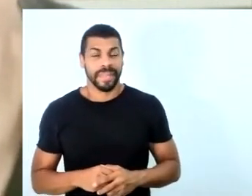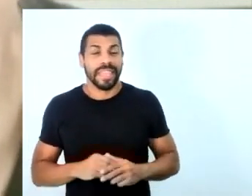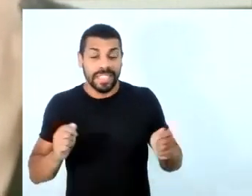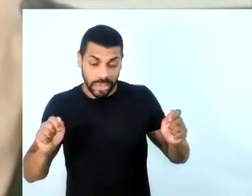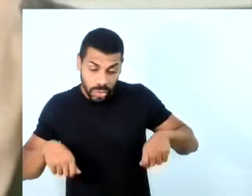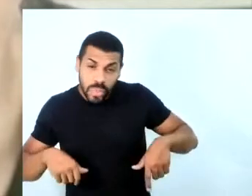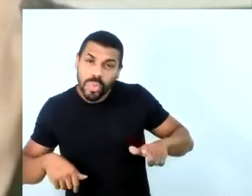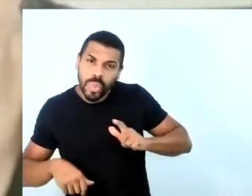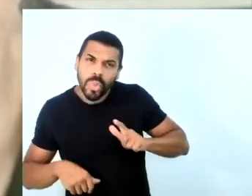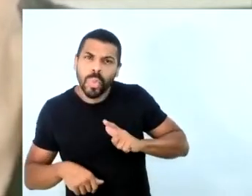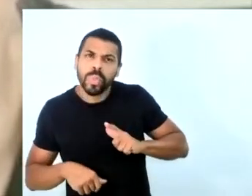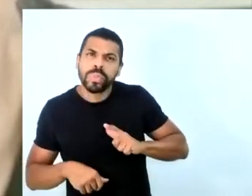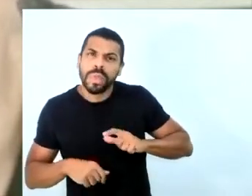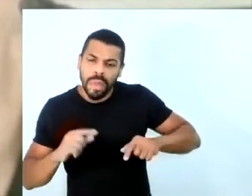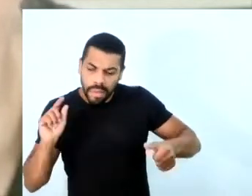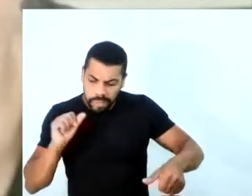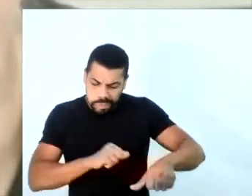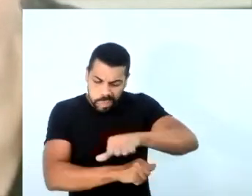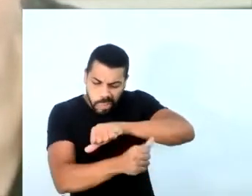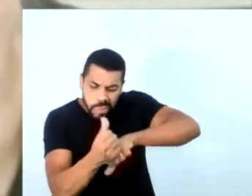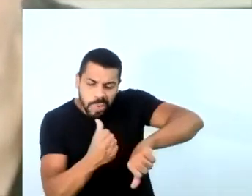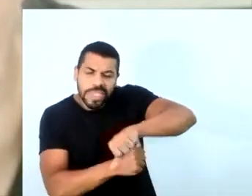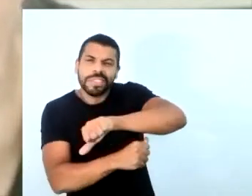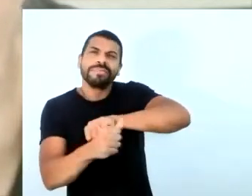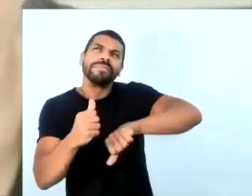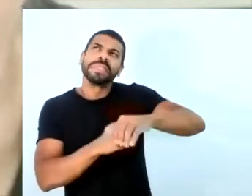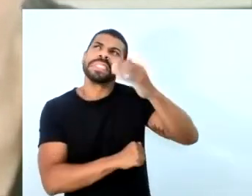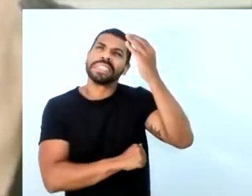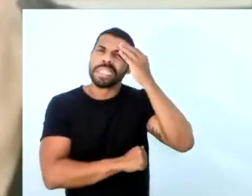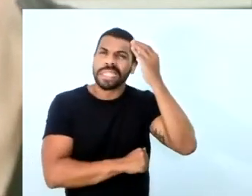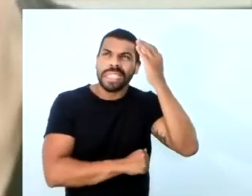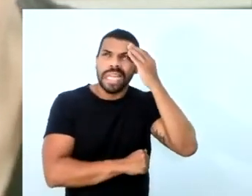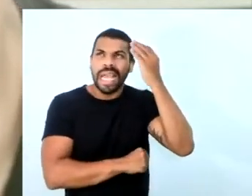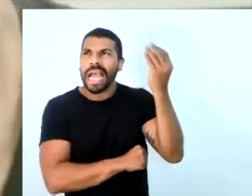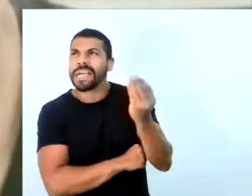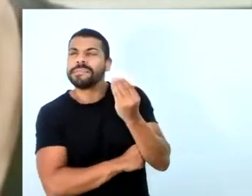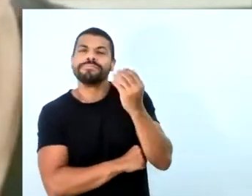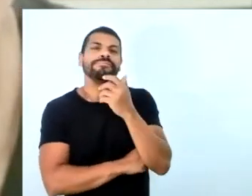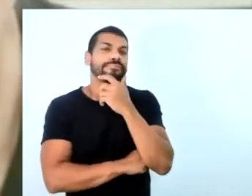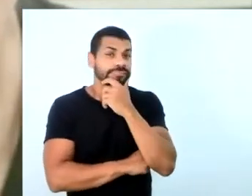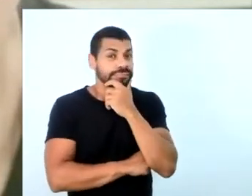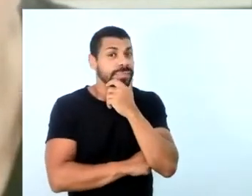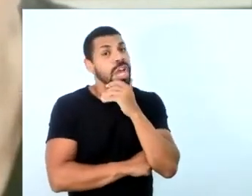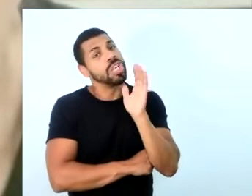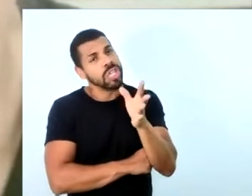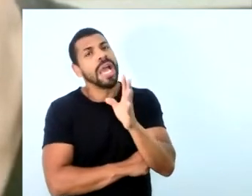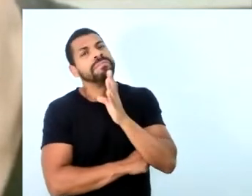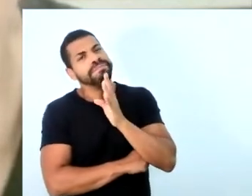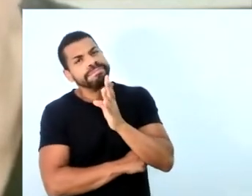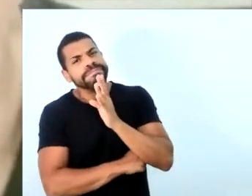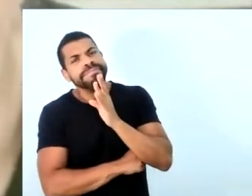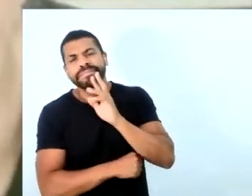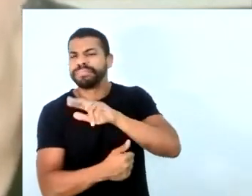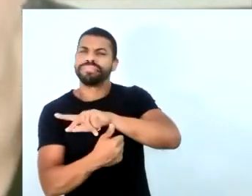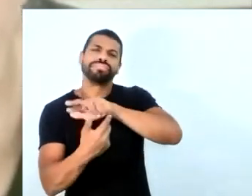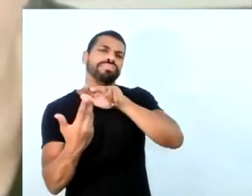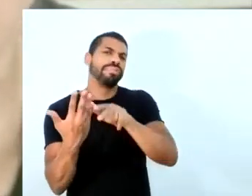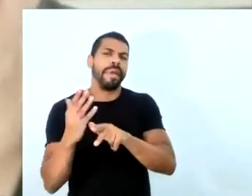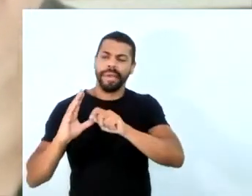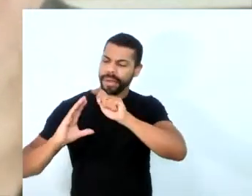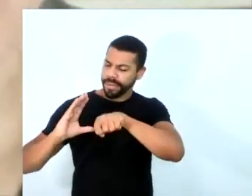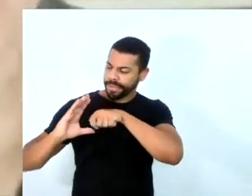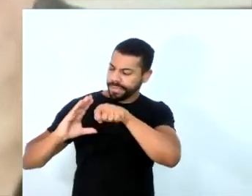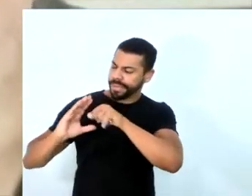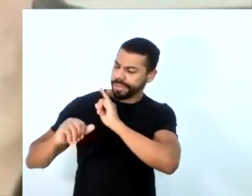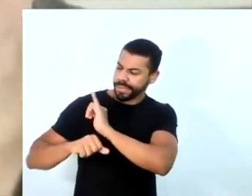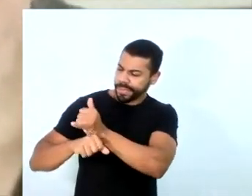me deu, só virei essa chave de me entender como realizador de cinema, embora eu já tivesse montado vários filmes,